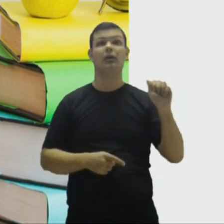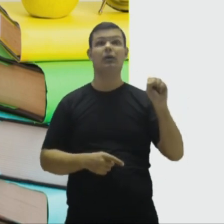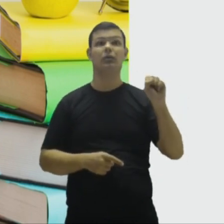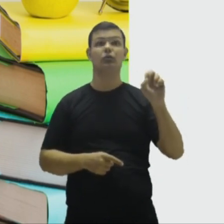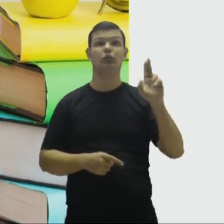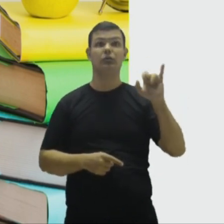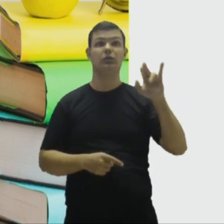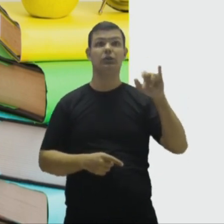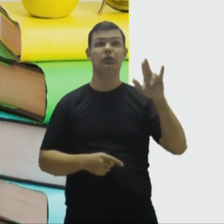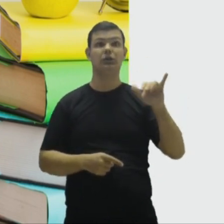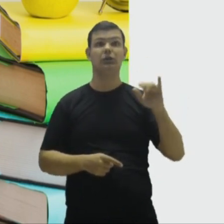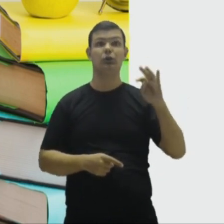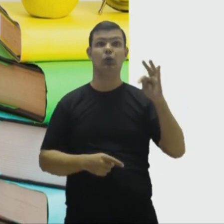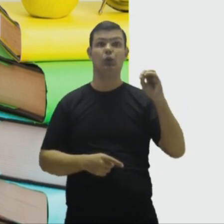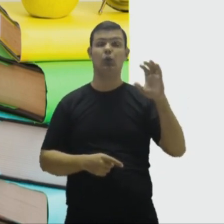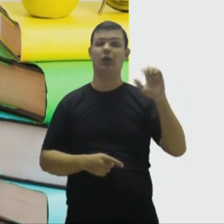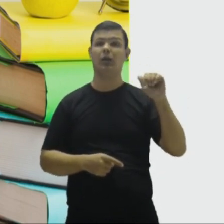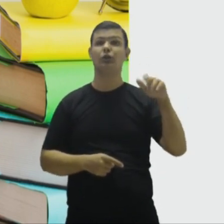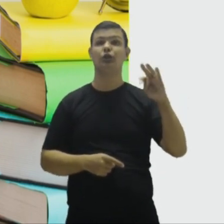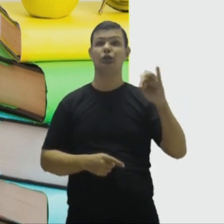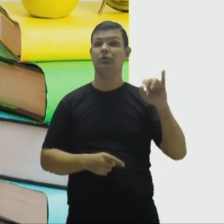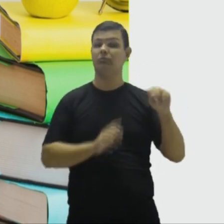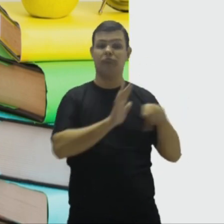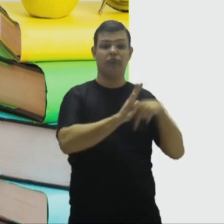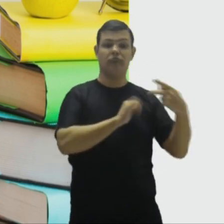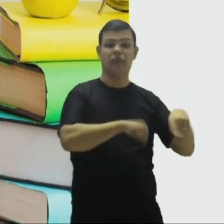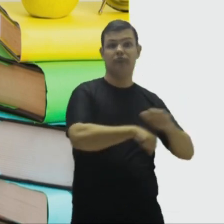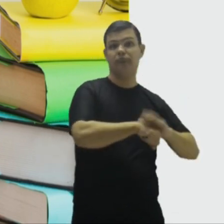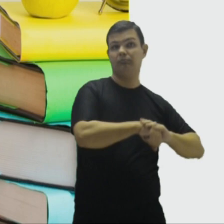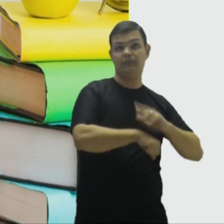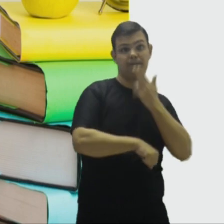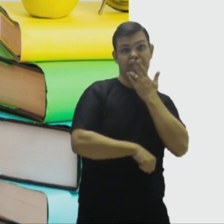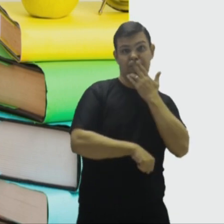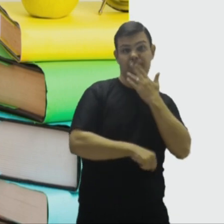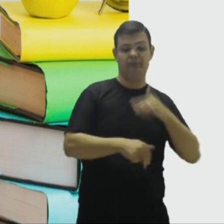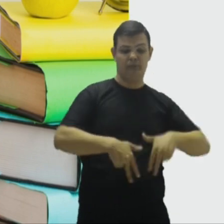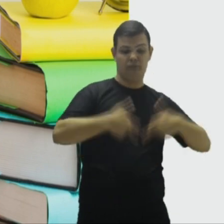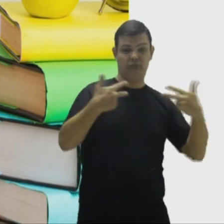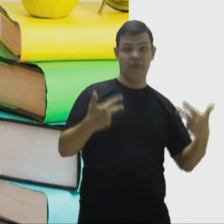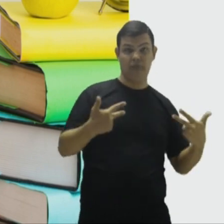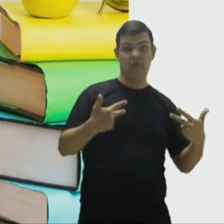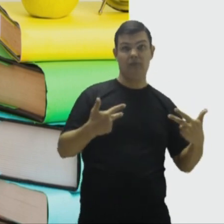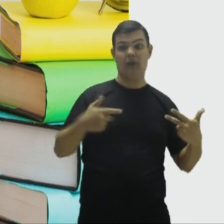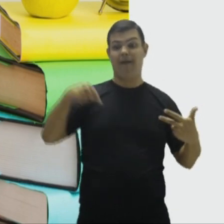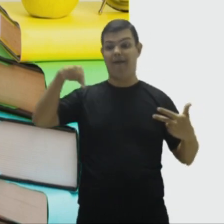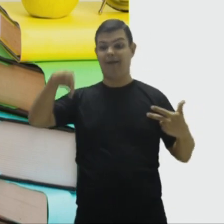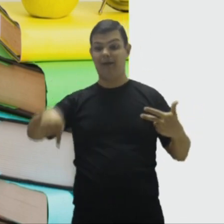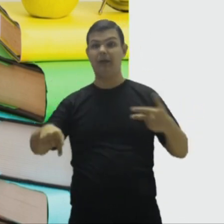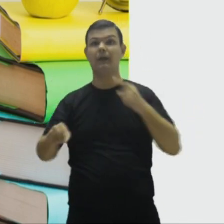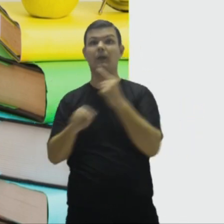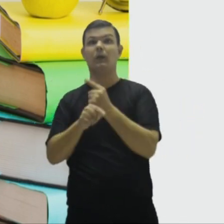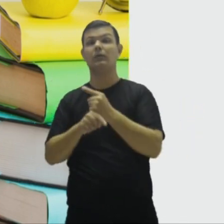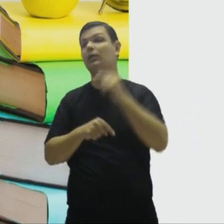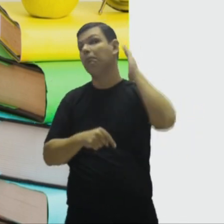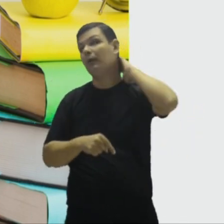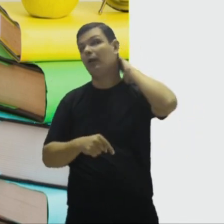foi criado pela população, pela etnia, tá? Aqui na nossa região do Pará,